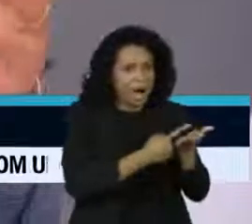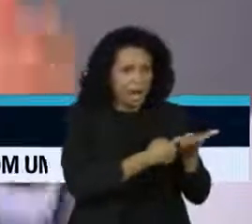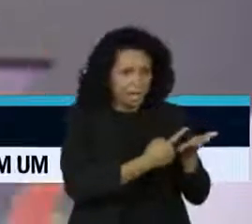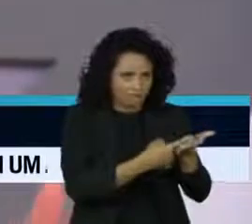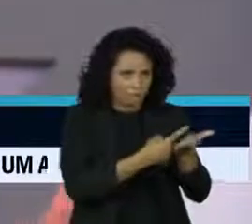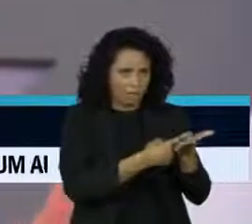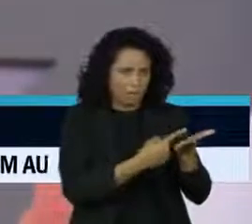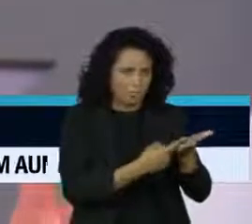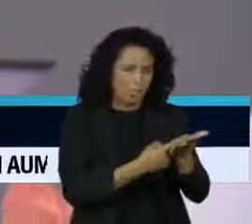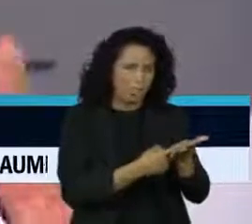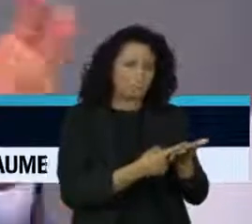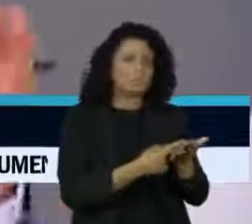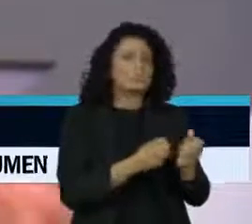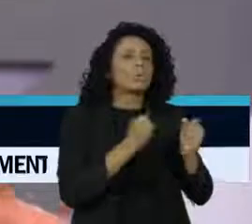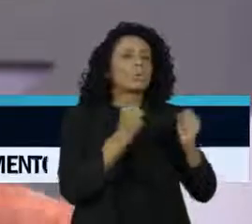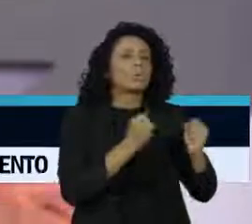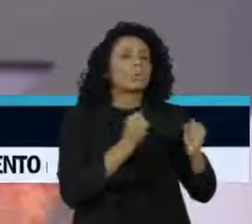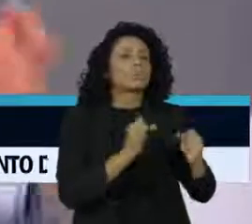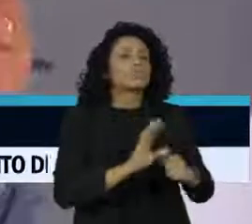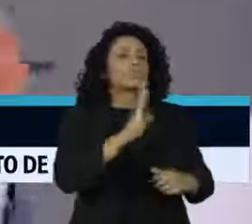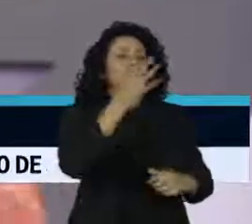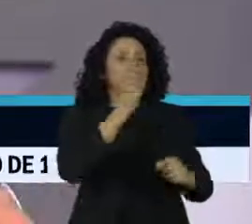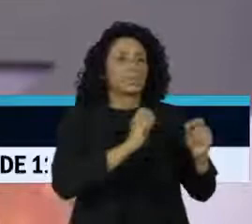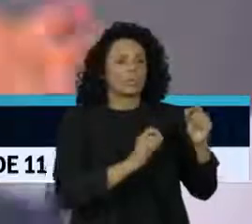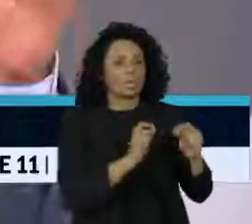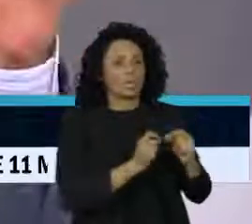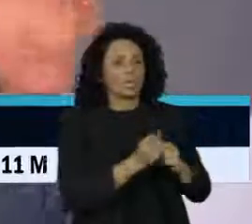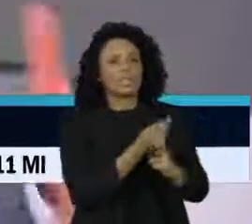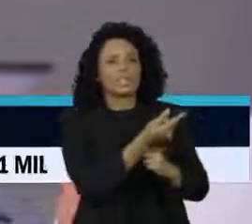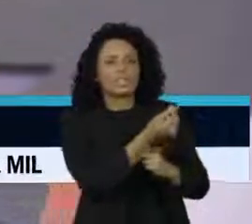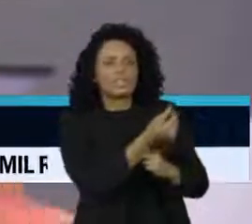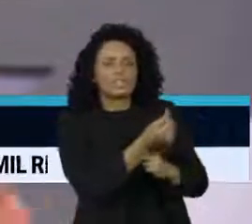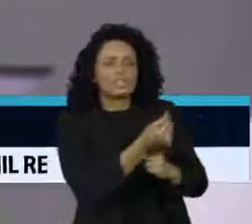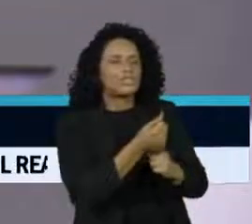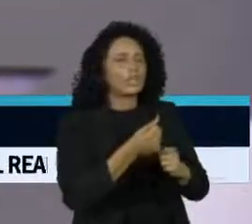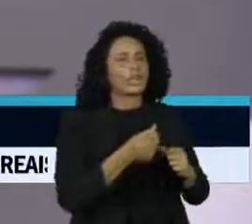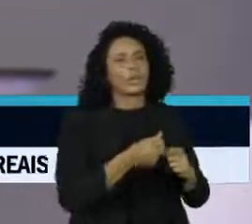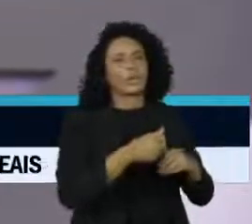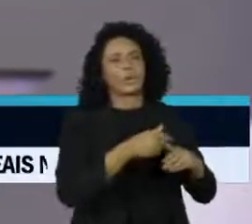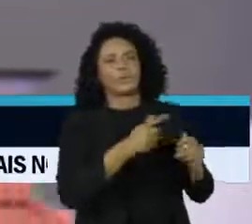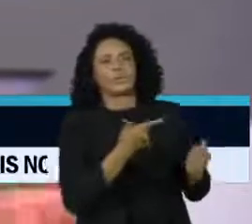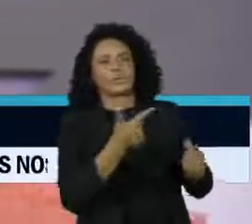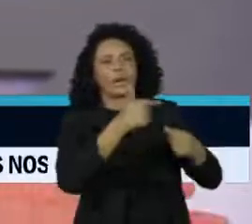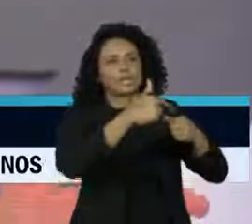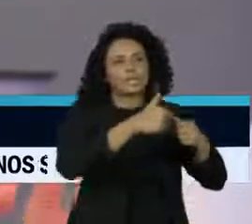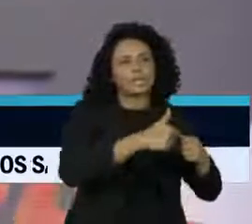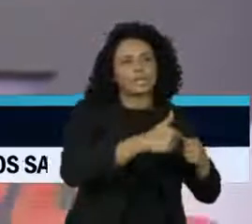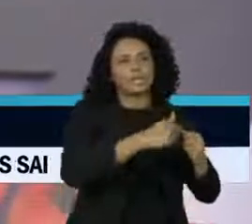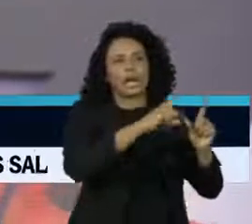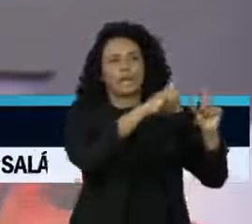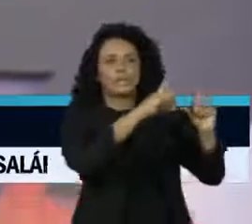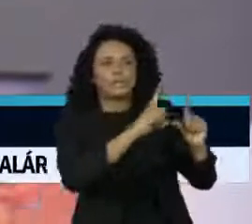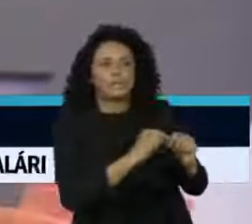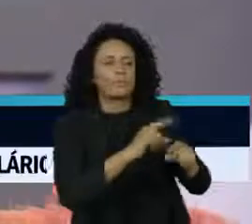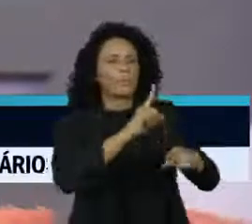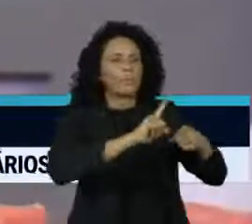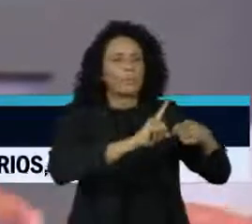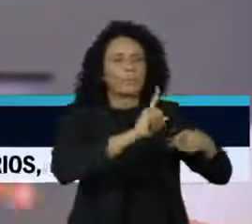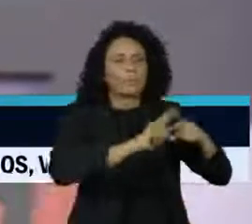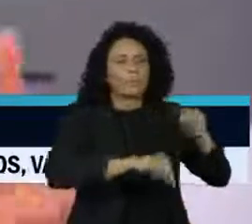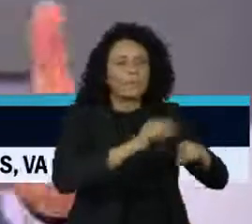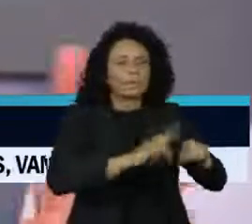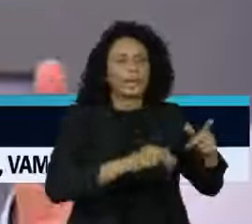poderia derrubar preços de ativos, preços de petróleo, preços de commodities, etc. Uma maior tensão, ainda